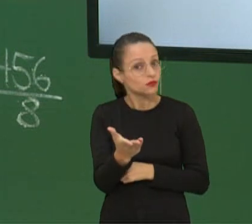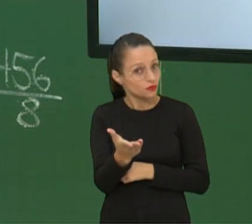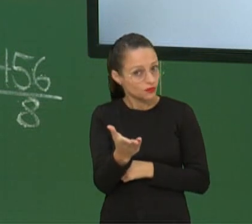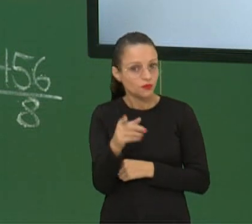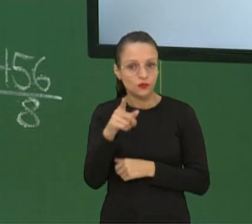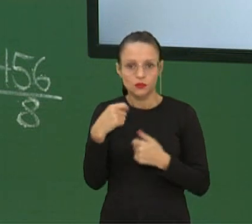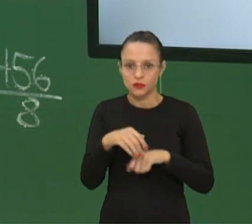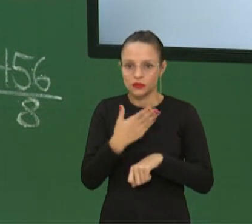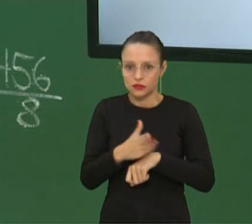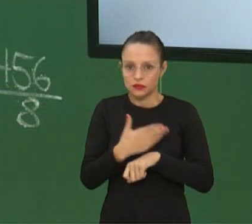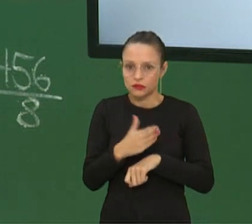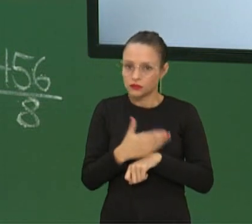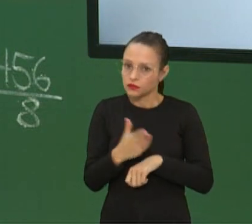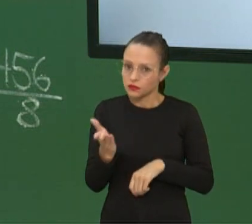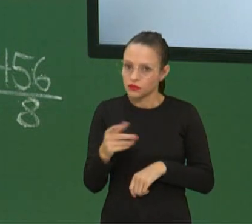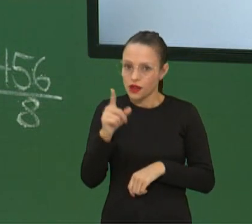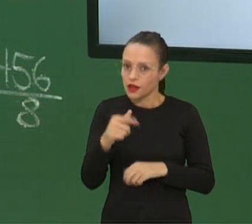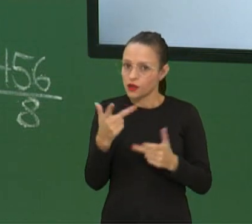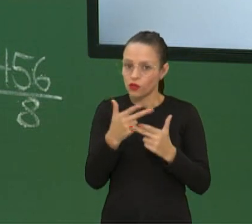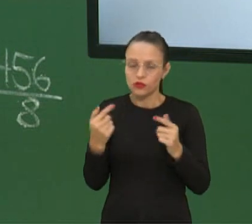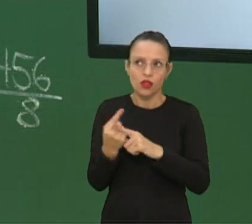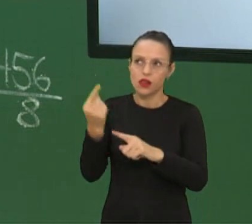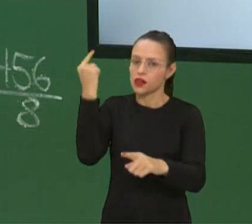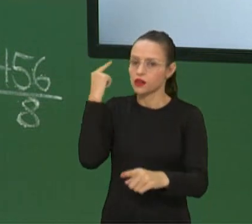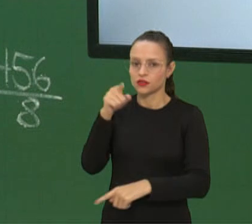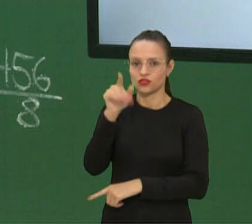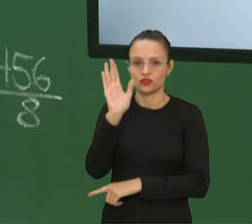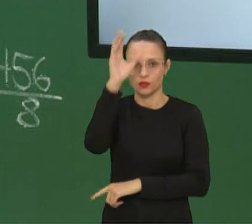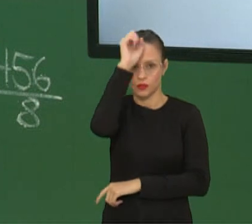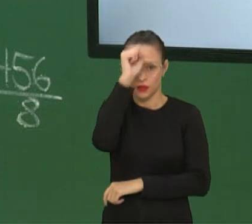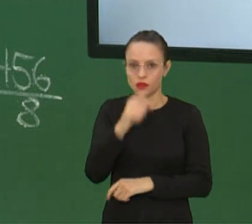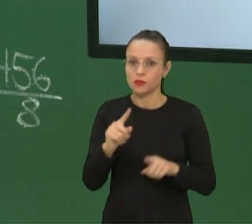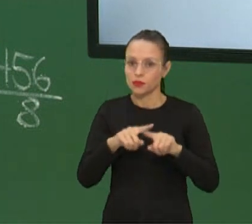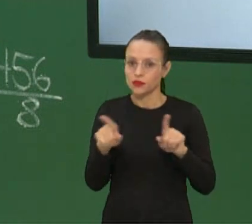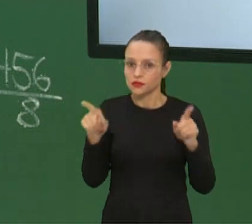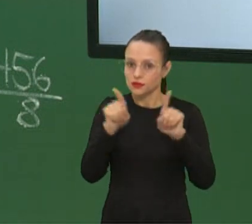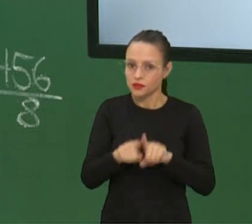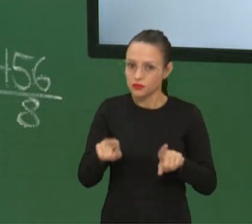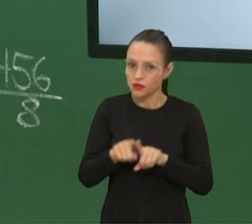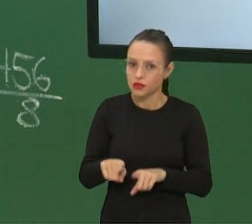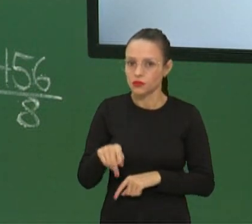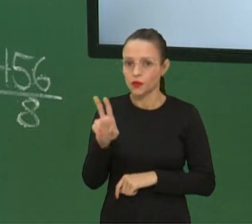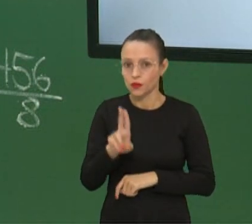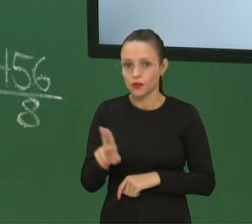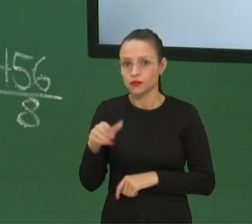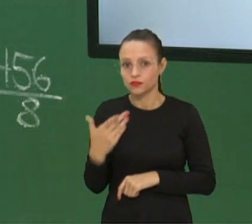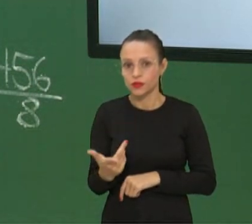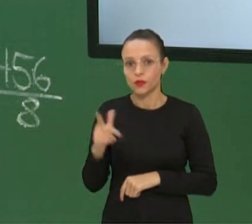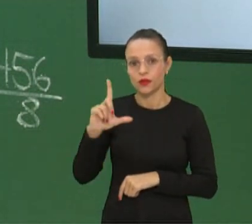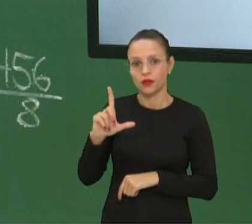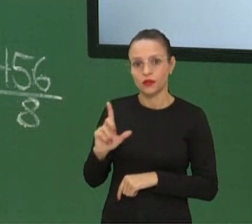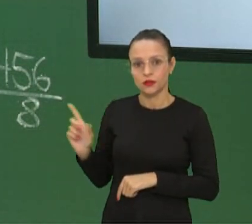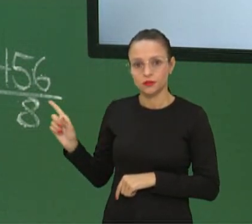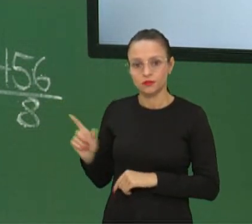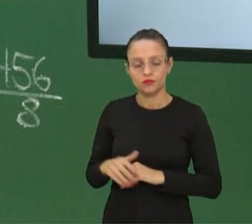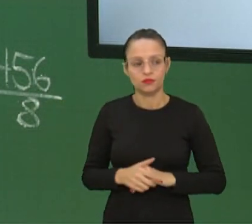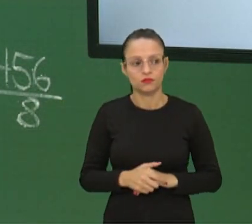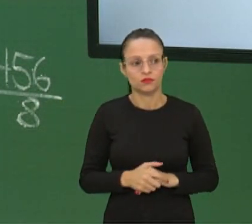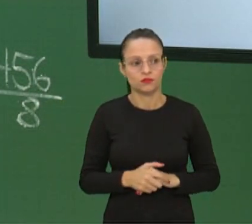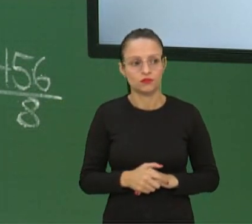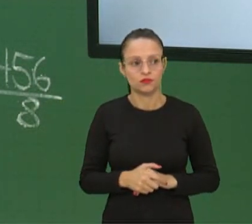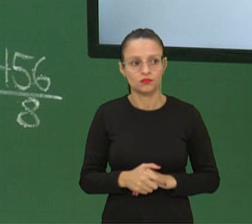você precisa treinar essas habilidades. São coisas que já passaram, mas que a gente precisa estar retomando, certo? Então, o meu L, vem para cá,